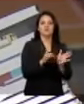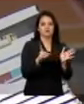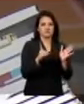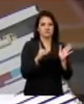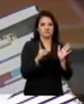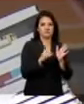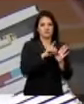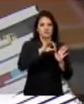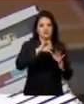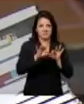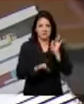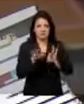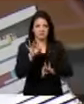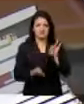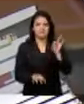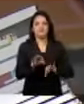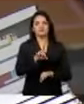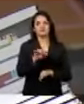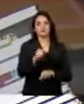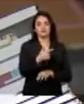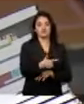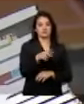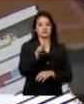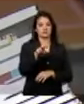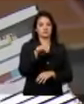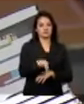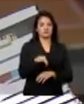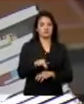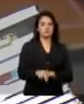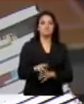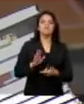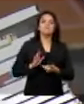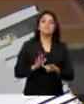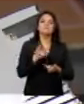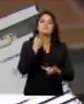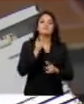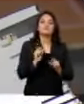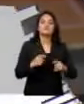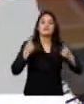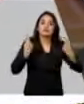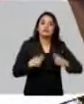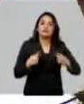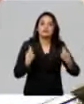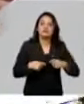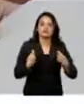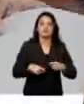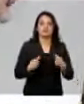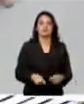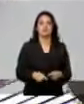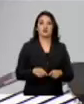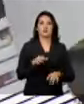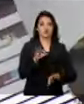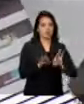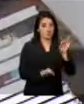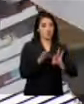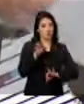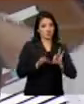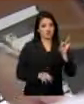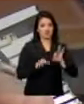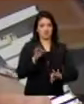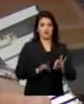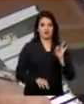de novembro seguinte. Diz da necessidade de o tribunal